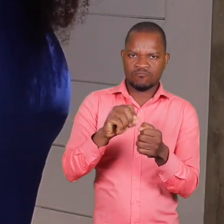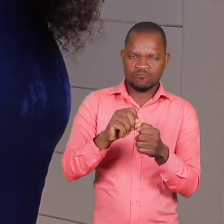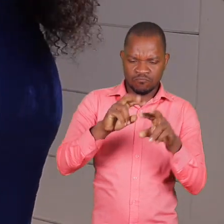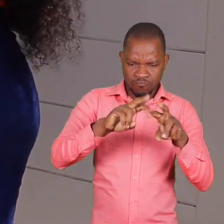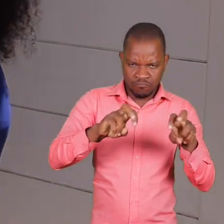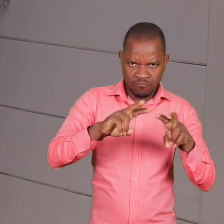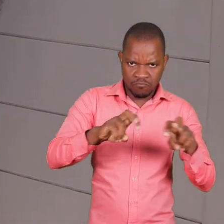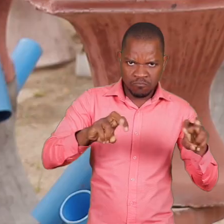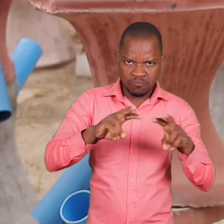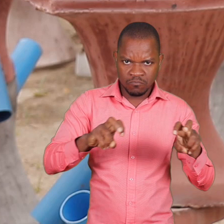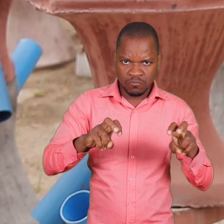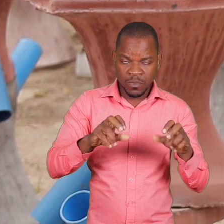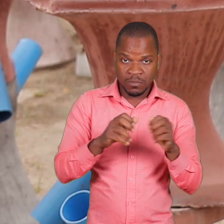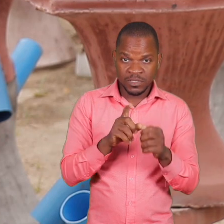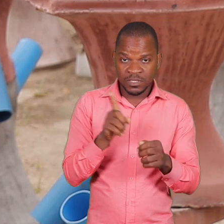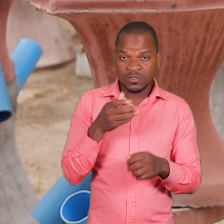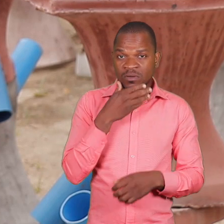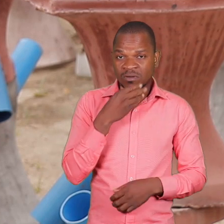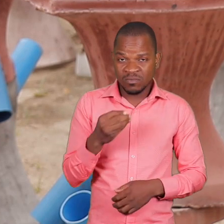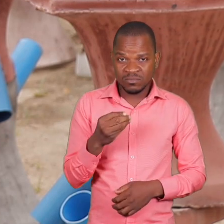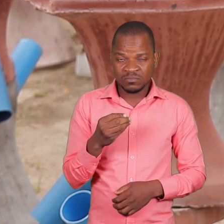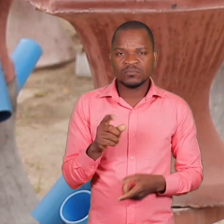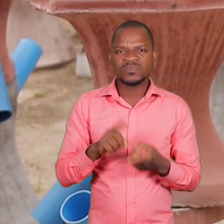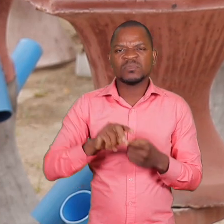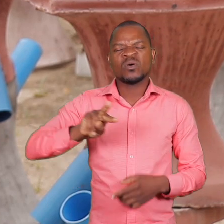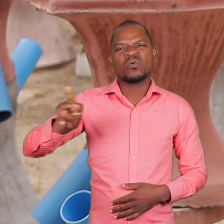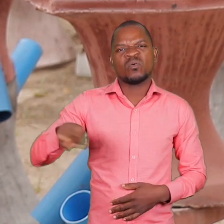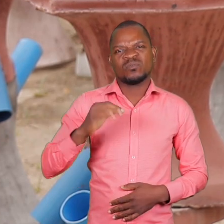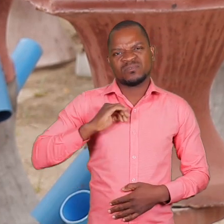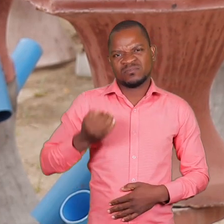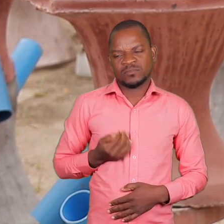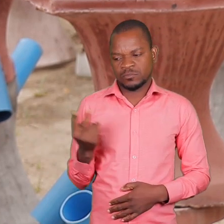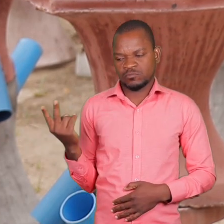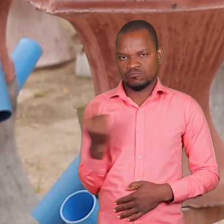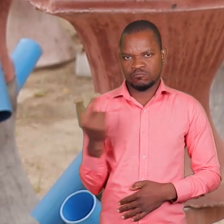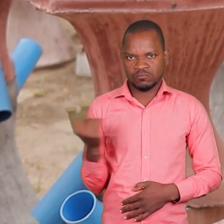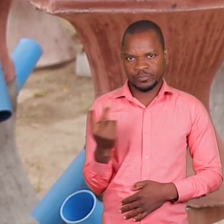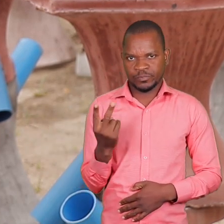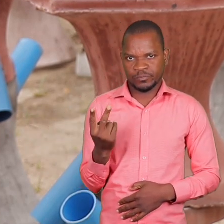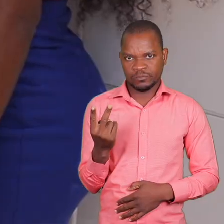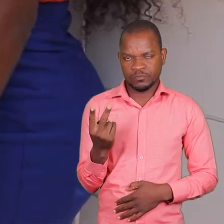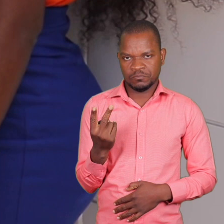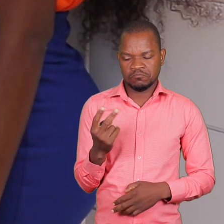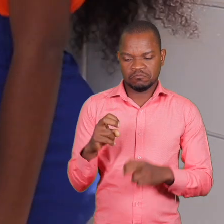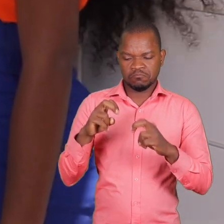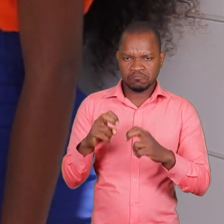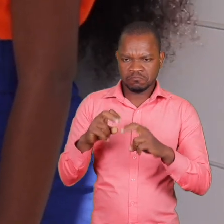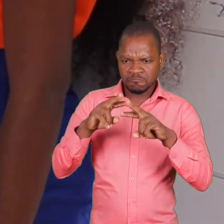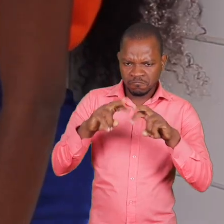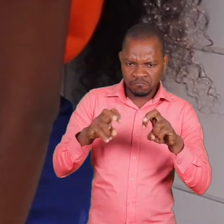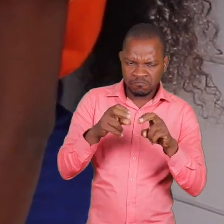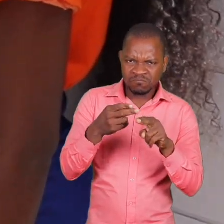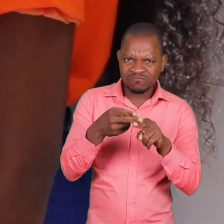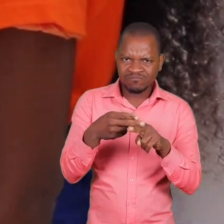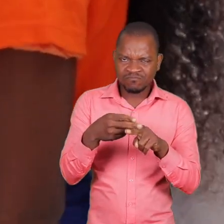engenheira. O senhor Bjorn, a engenheira chama-se Anne Maverick, e eles tiveram a